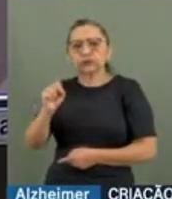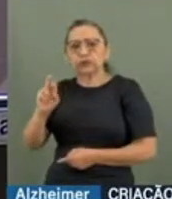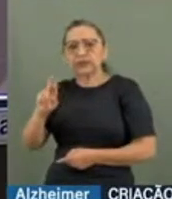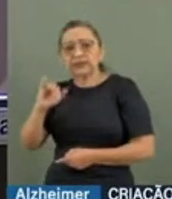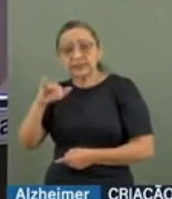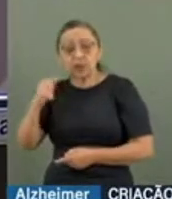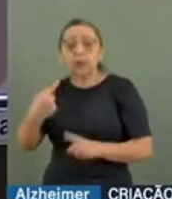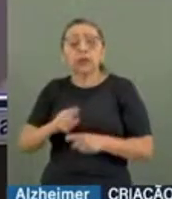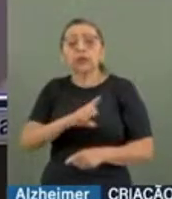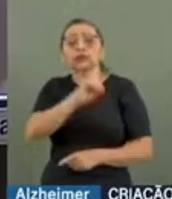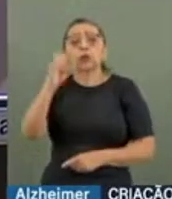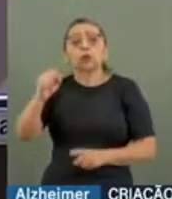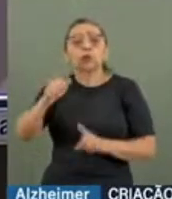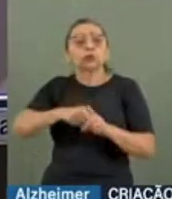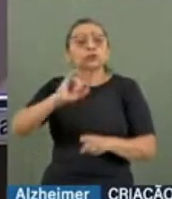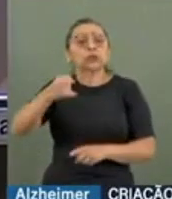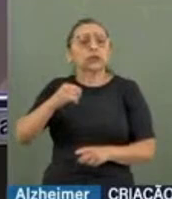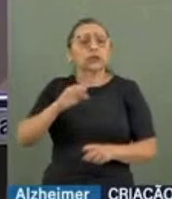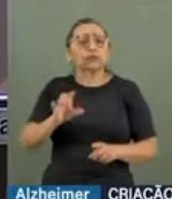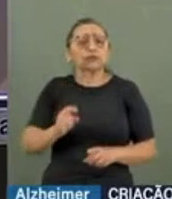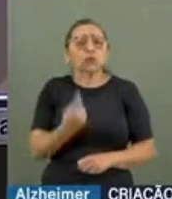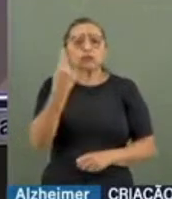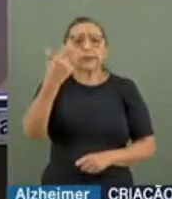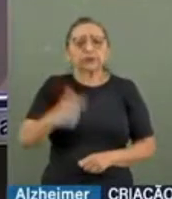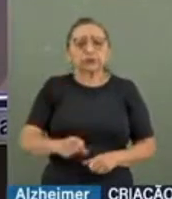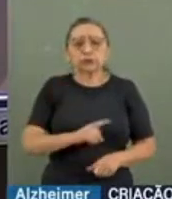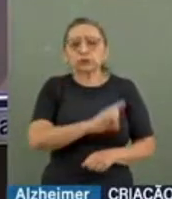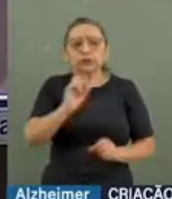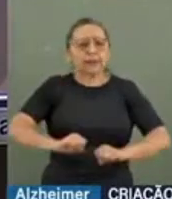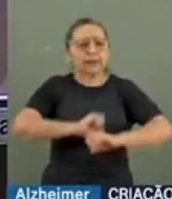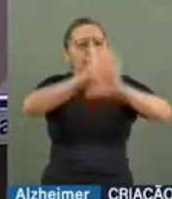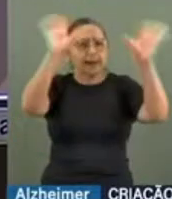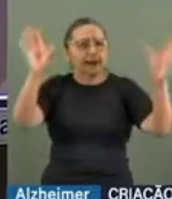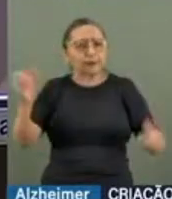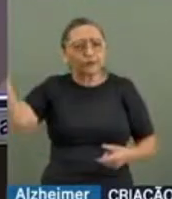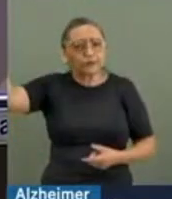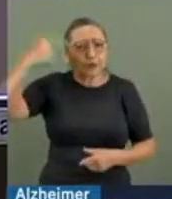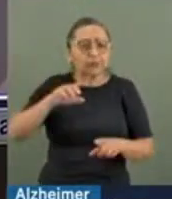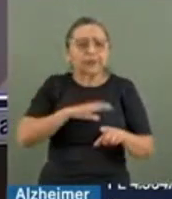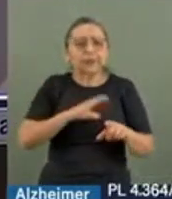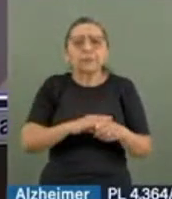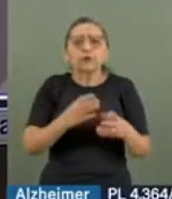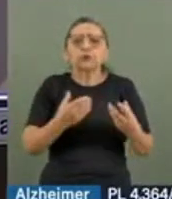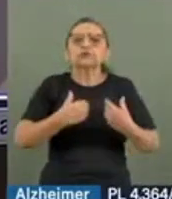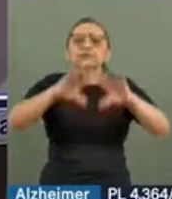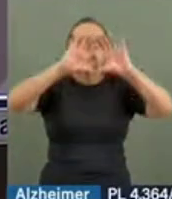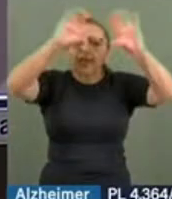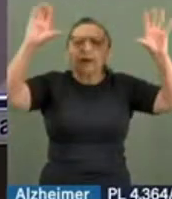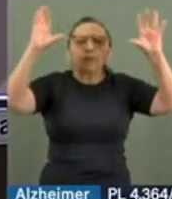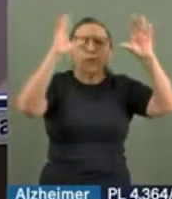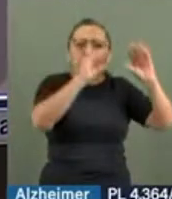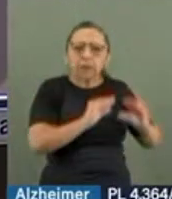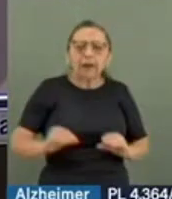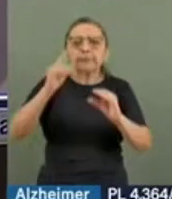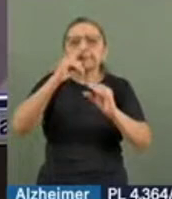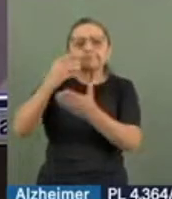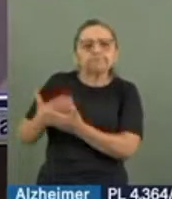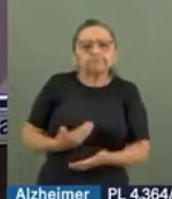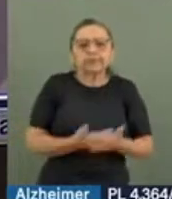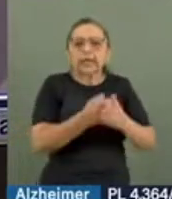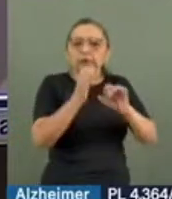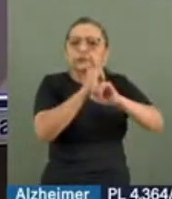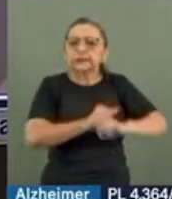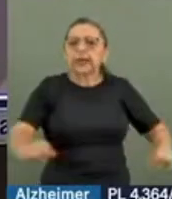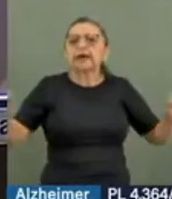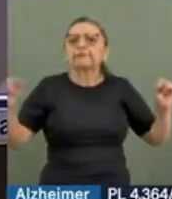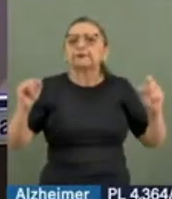Porque o 8 de janeiro não foi um raio repentino no dia claro de sol. As nuvens carregadas que anunciavam a tempestade